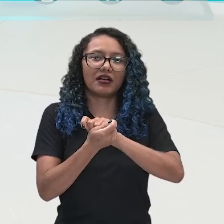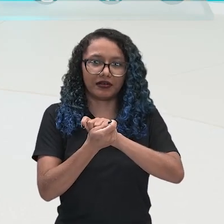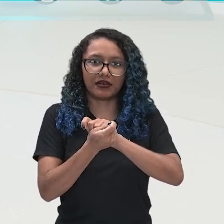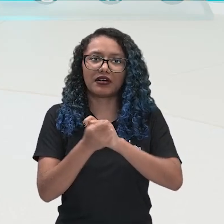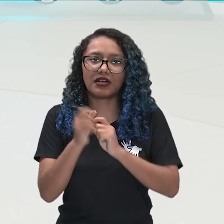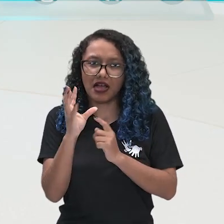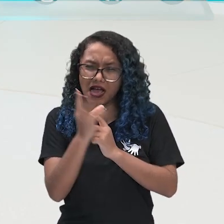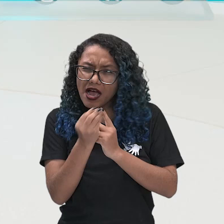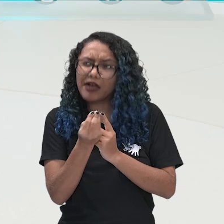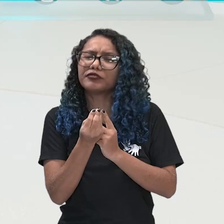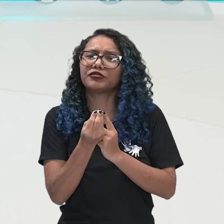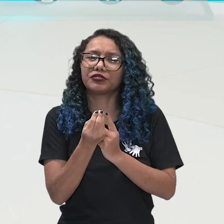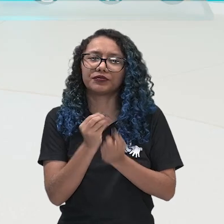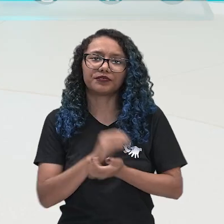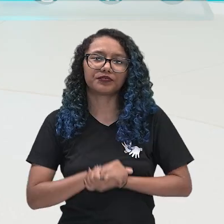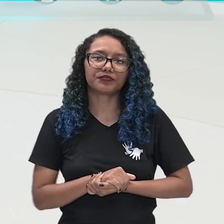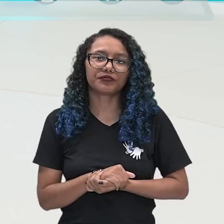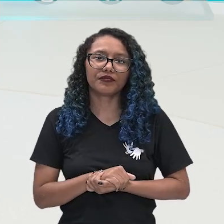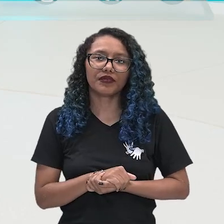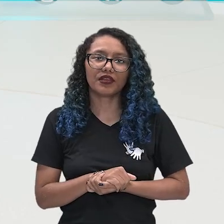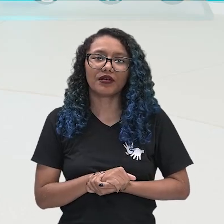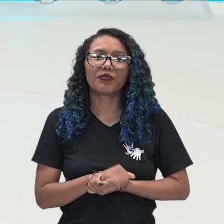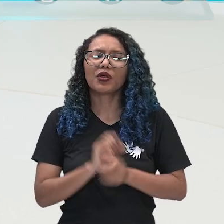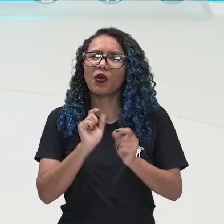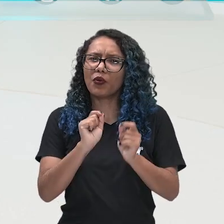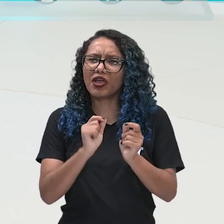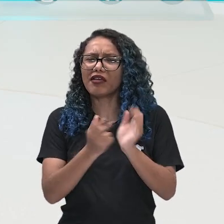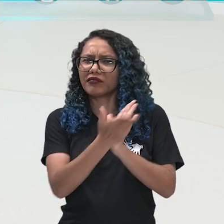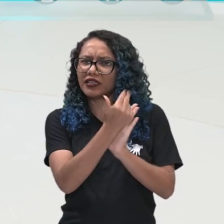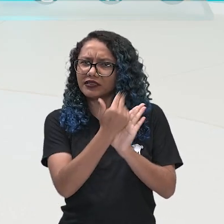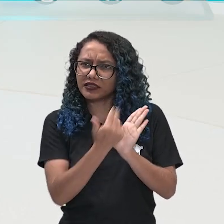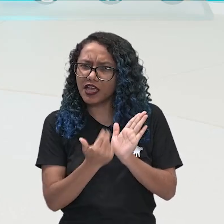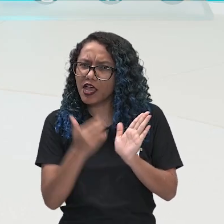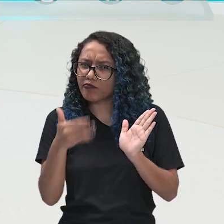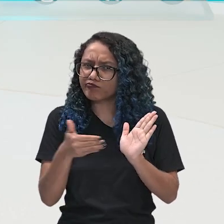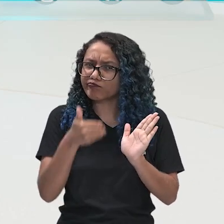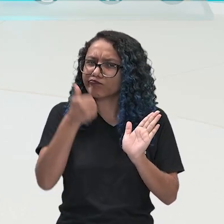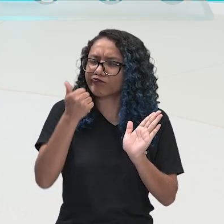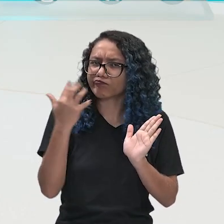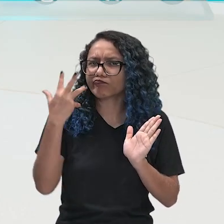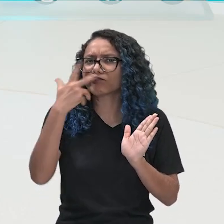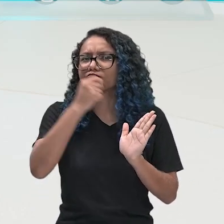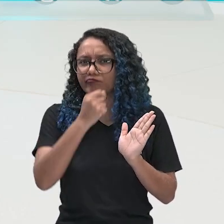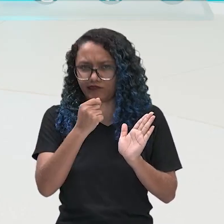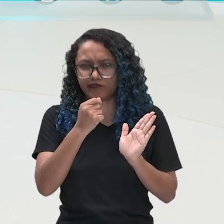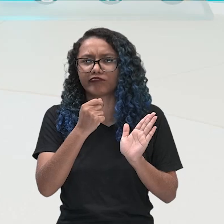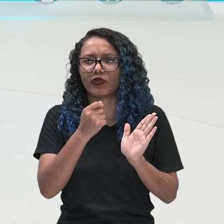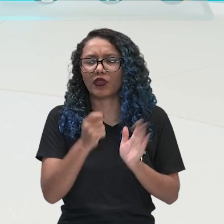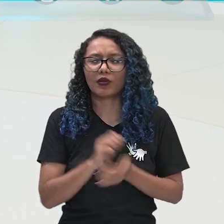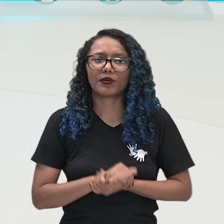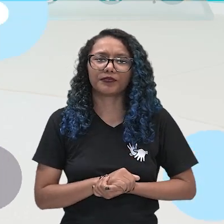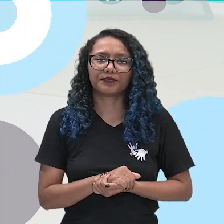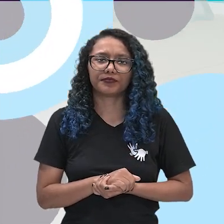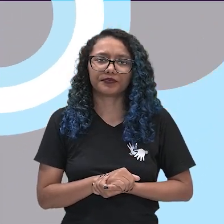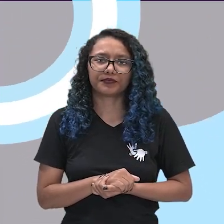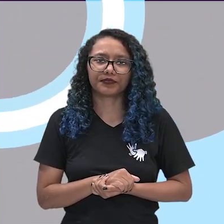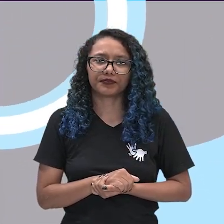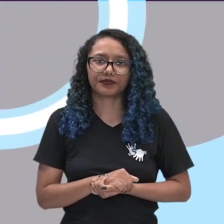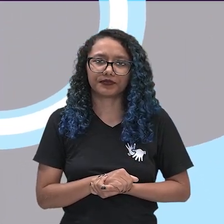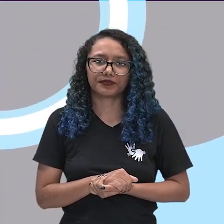a atenção, para fazer algo mais agradável para a sociedade, certo? E aí vamos lá, passando para uma